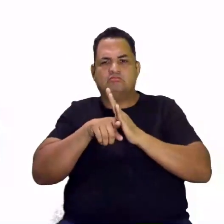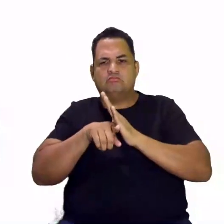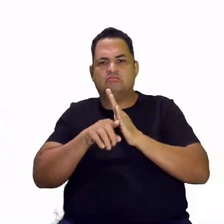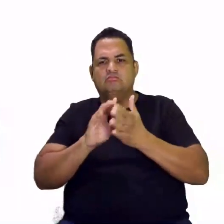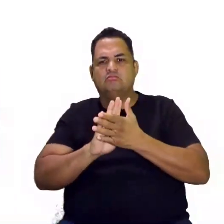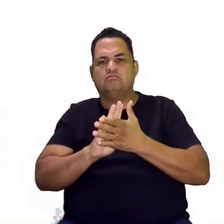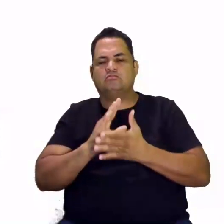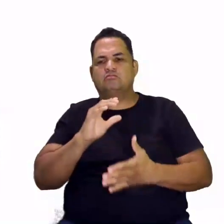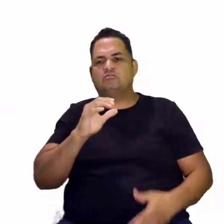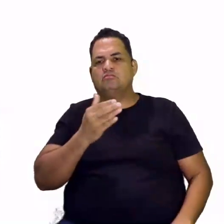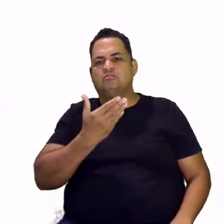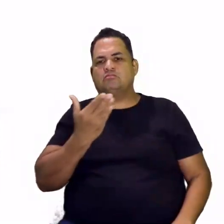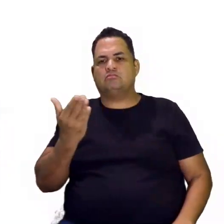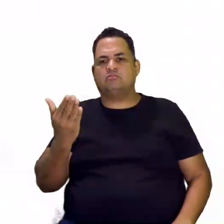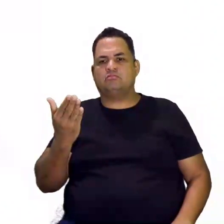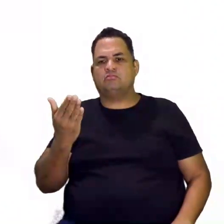o